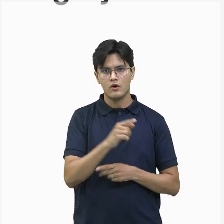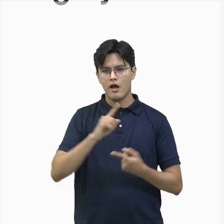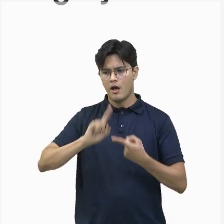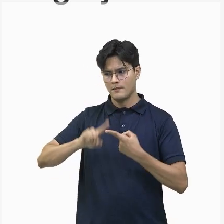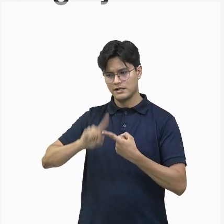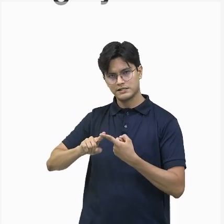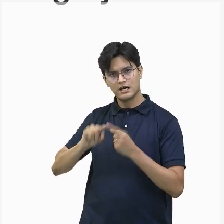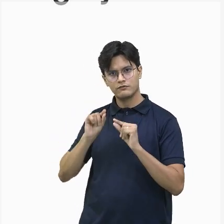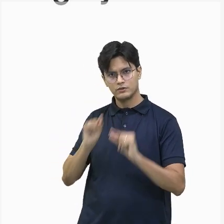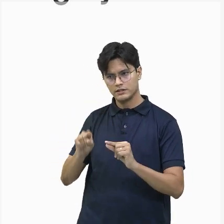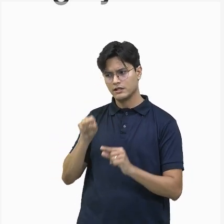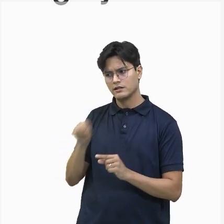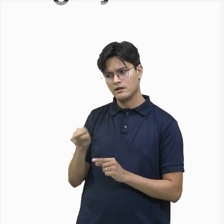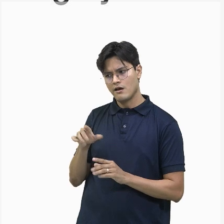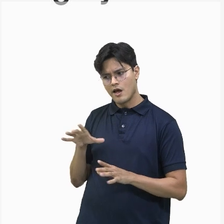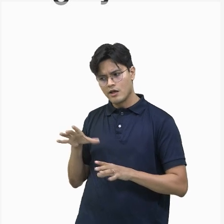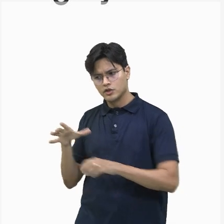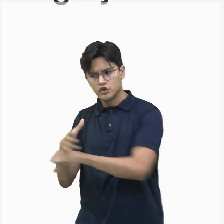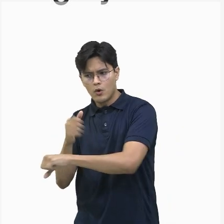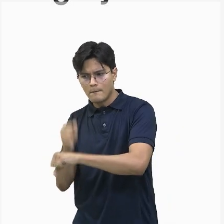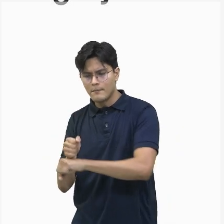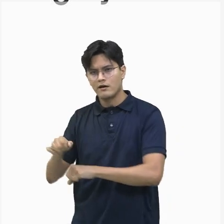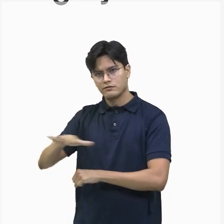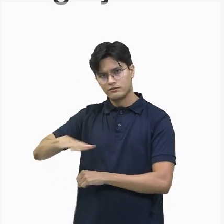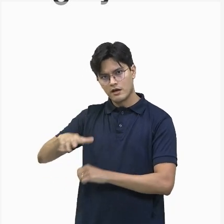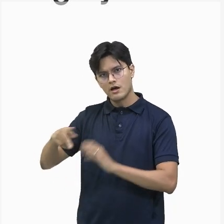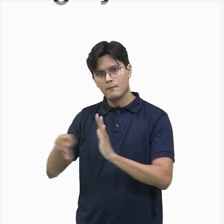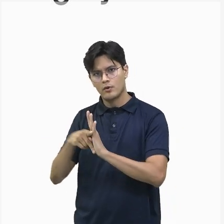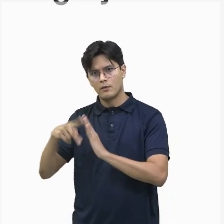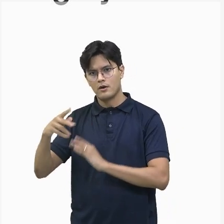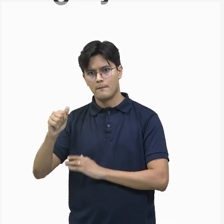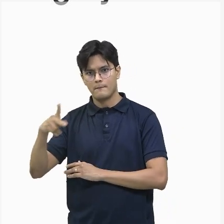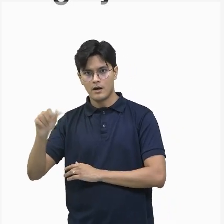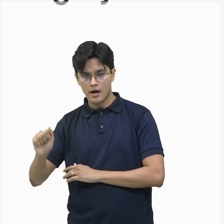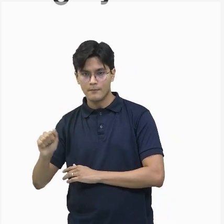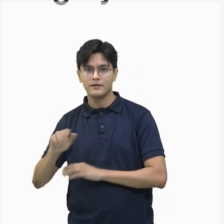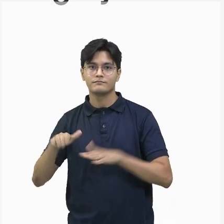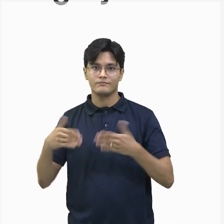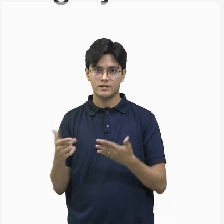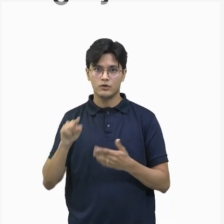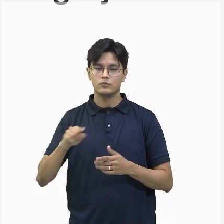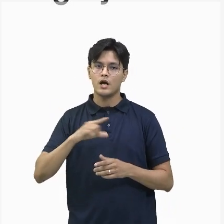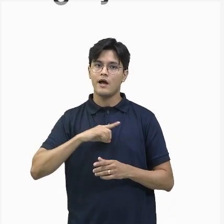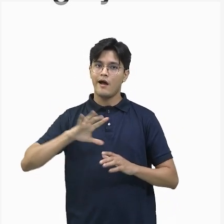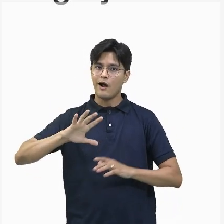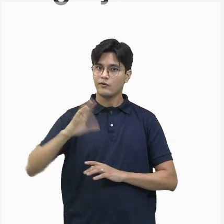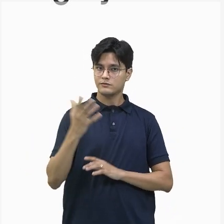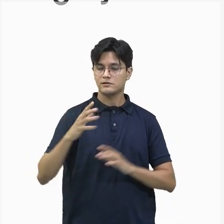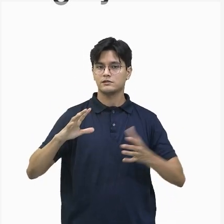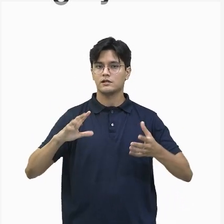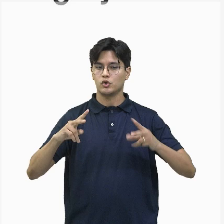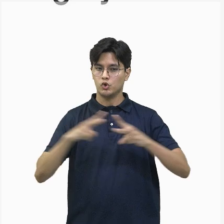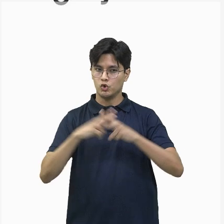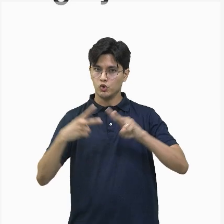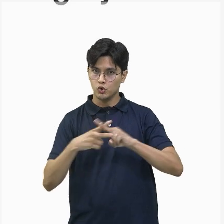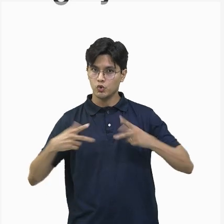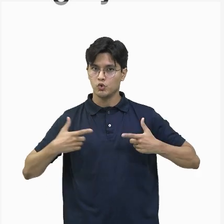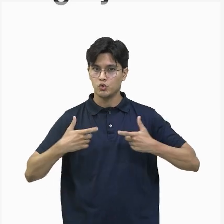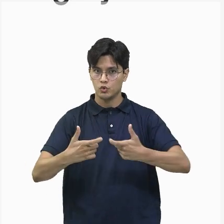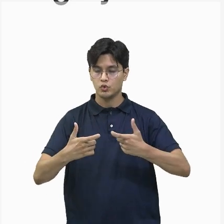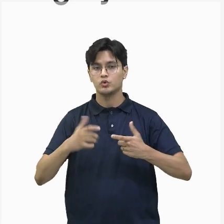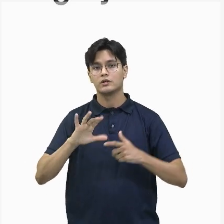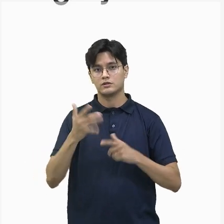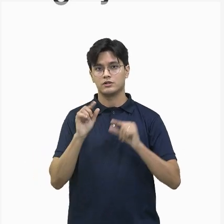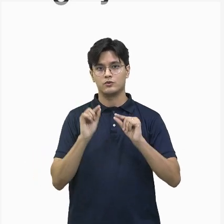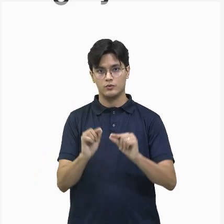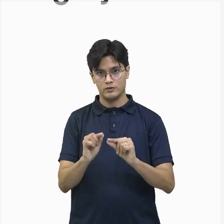Roma. Pepino Breve e seus guerreiros lutaram e venceram os lombardos e bizantinos e, em 756,